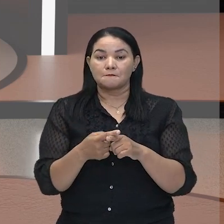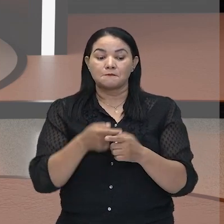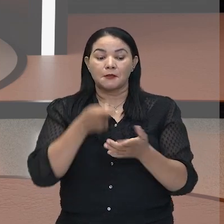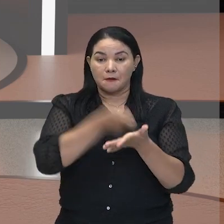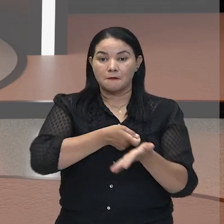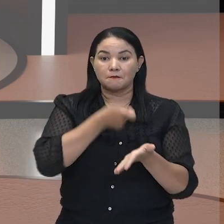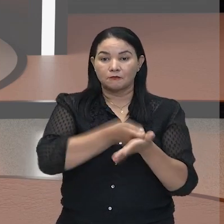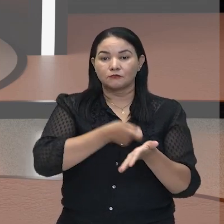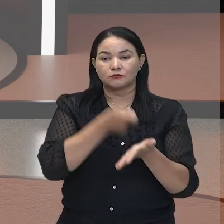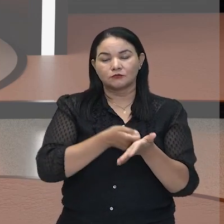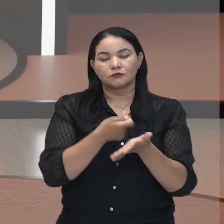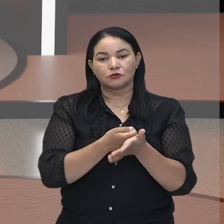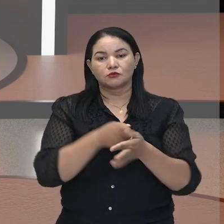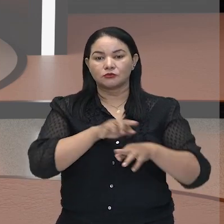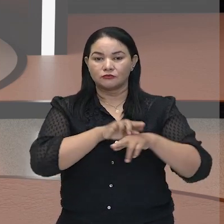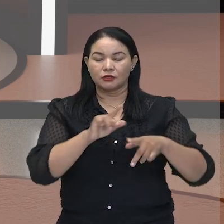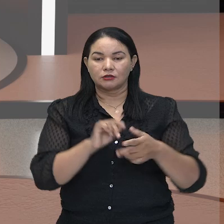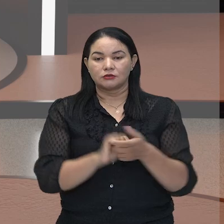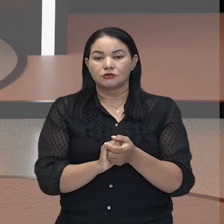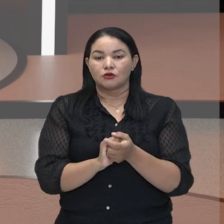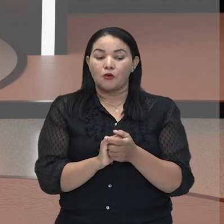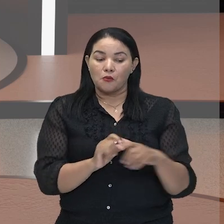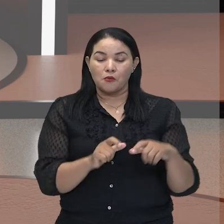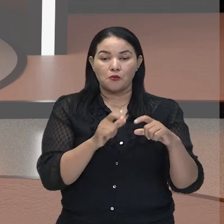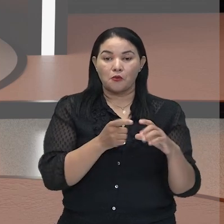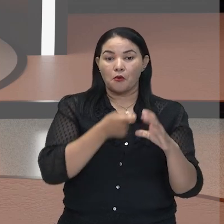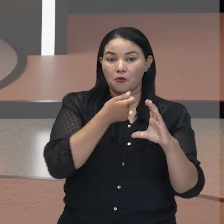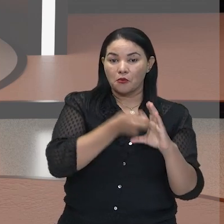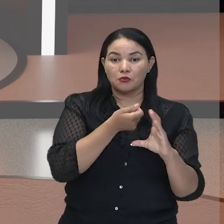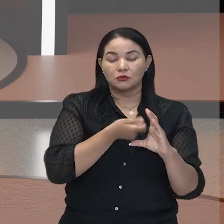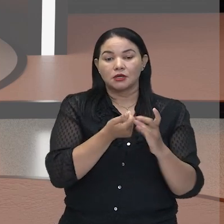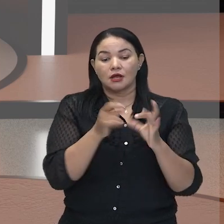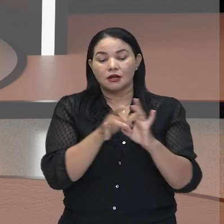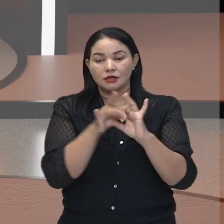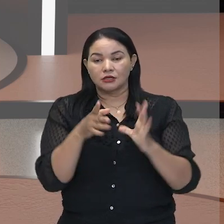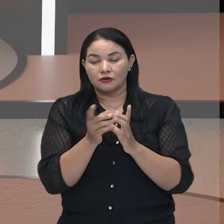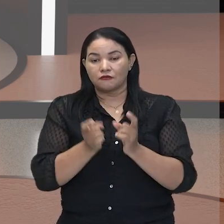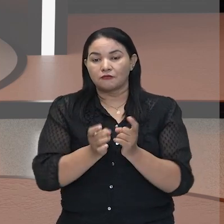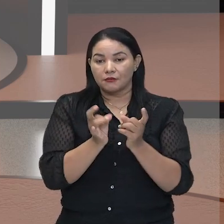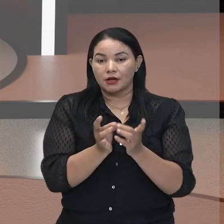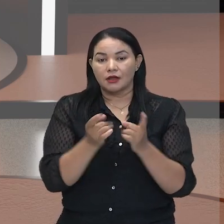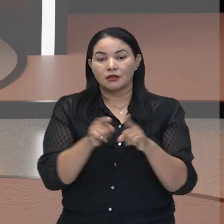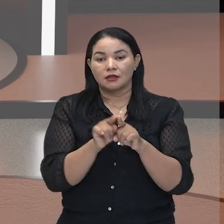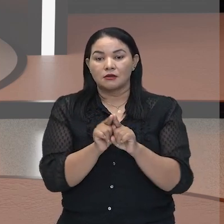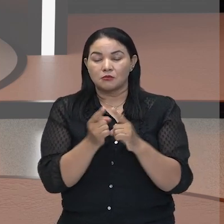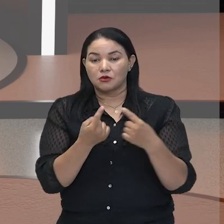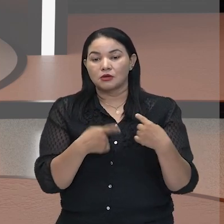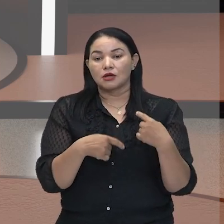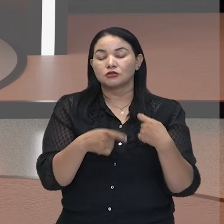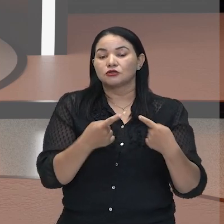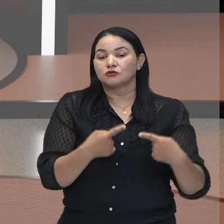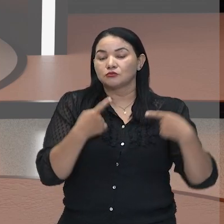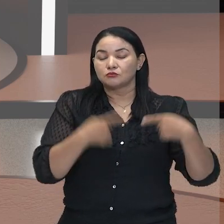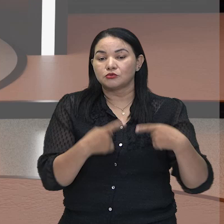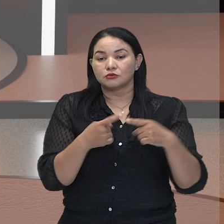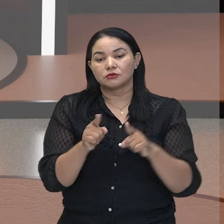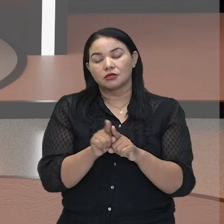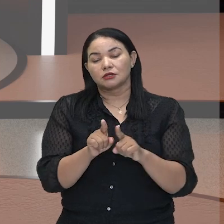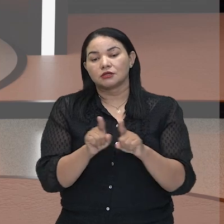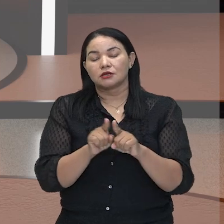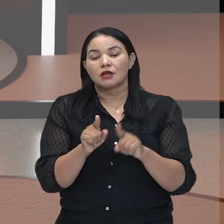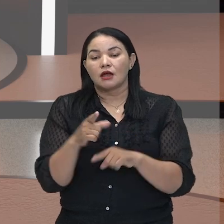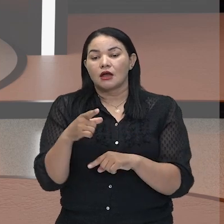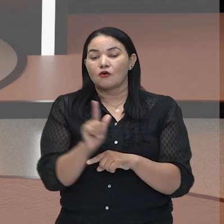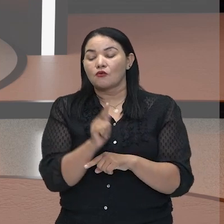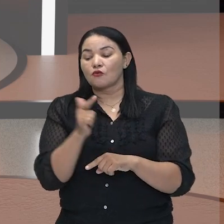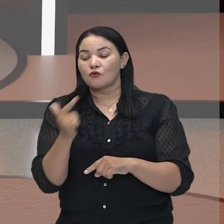imposto, né? Eu vou ter o capitalismo, o livre mercado, a concorrência ocorrendo, e no outro eu tenho uma